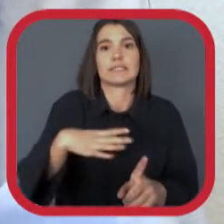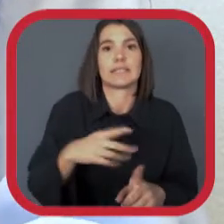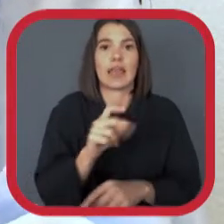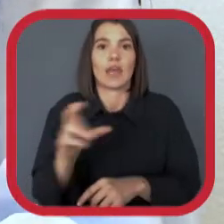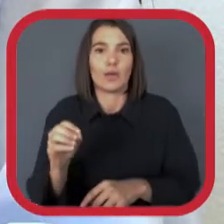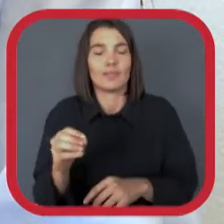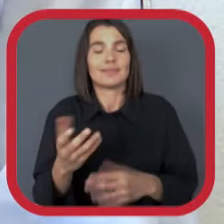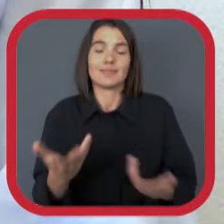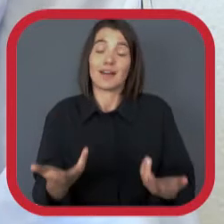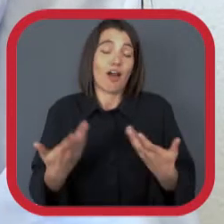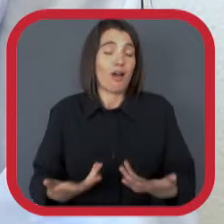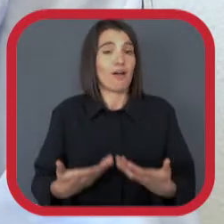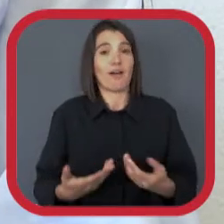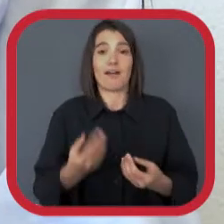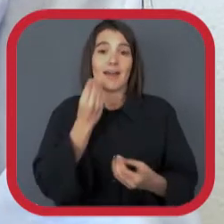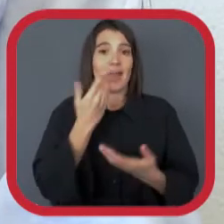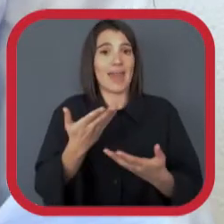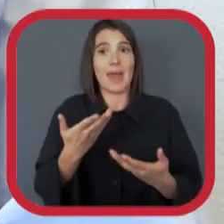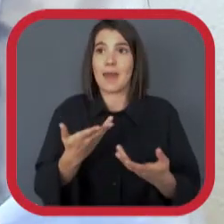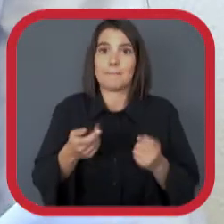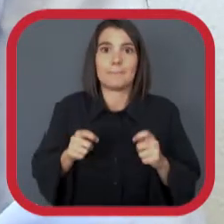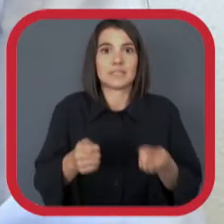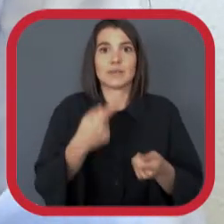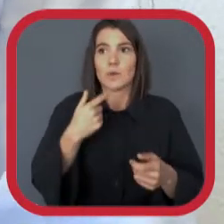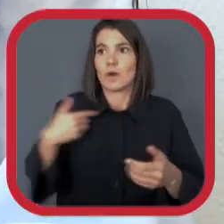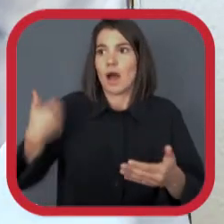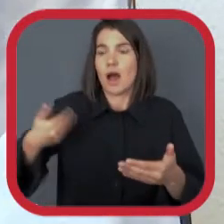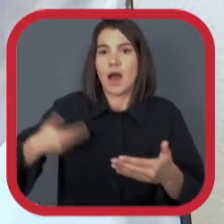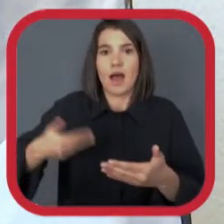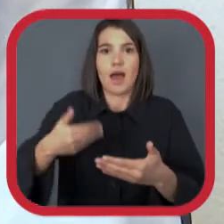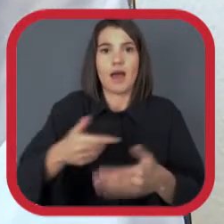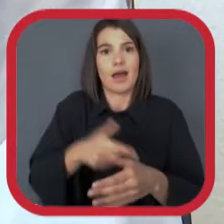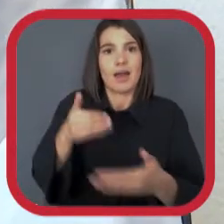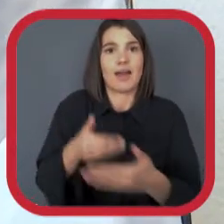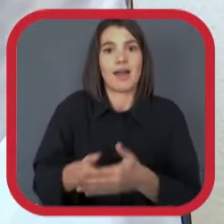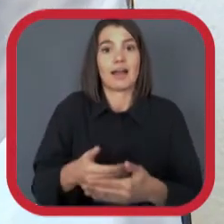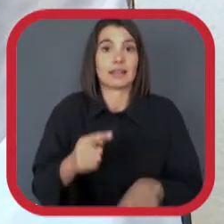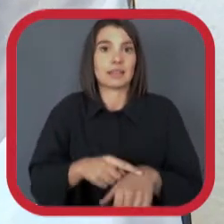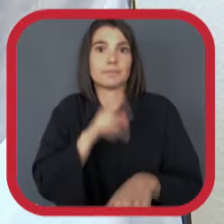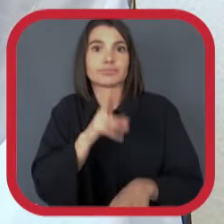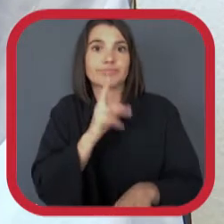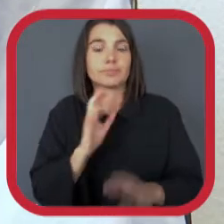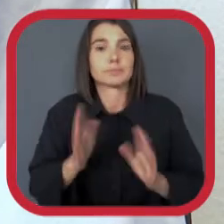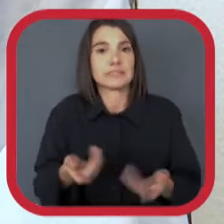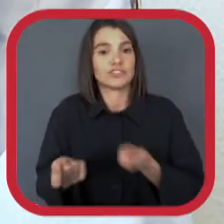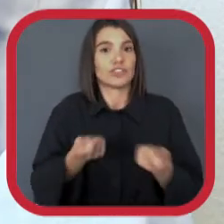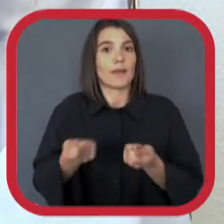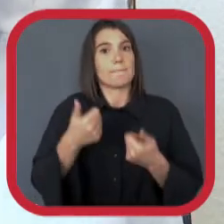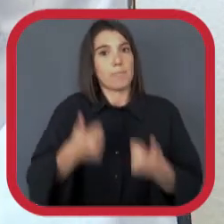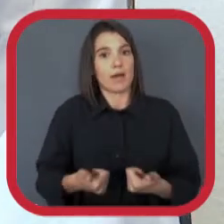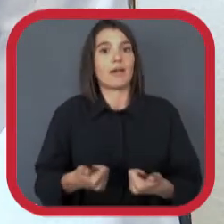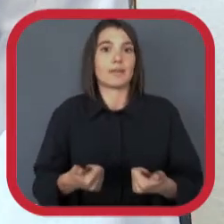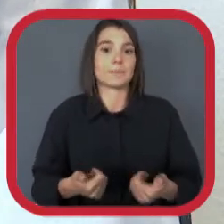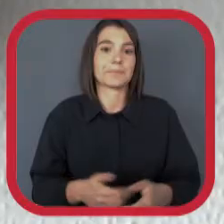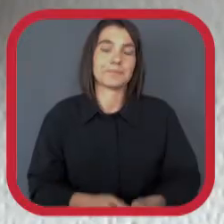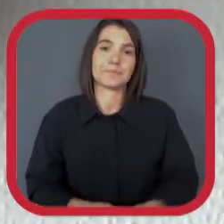trabalhar com essa pressão e temos que gerir muito bem os tempos de resposta, às vezes mais do